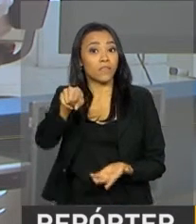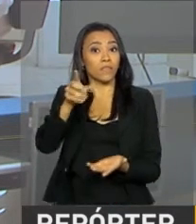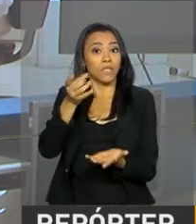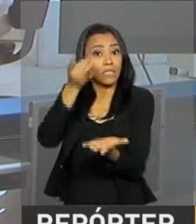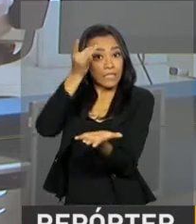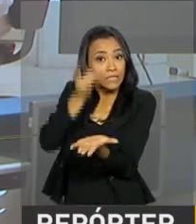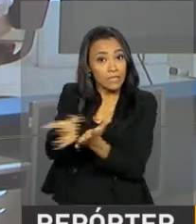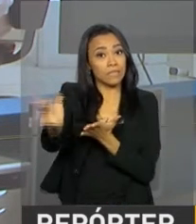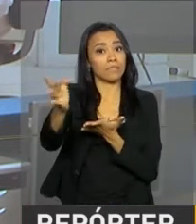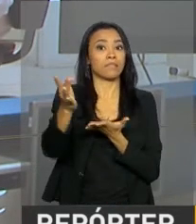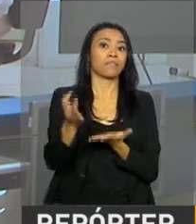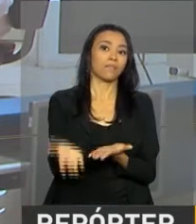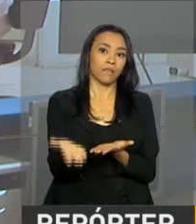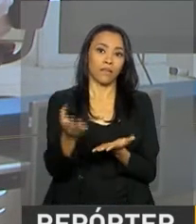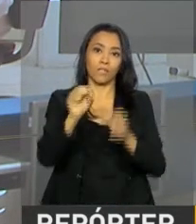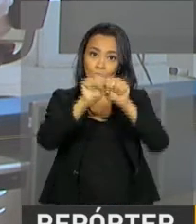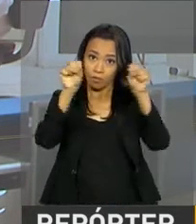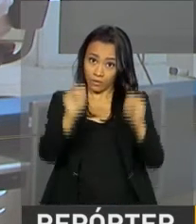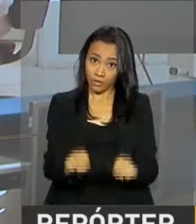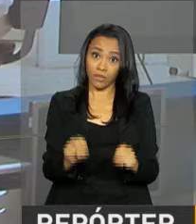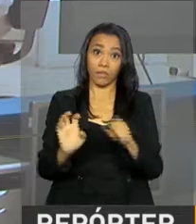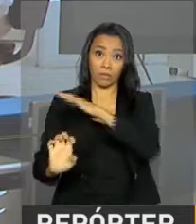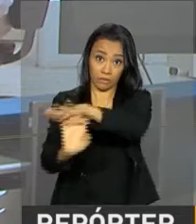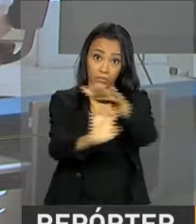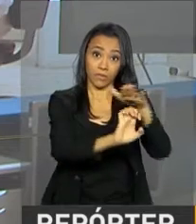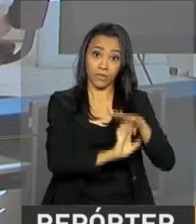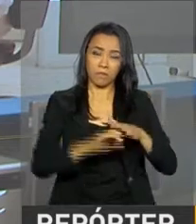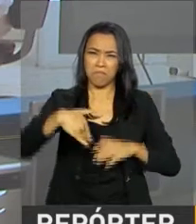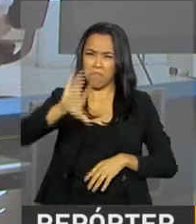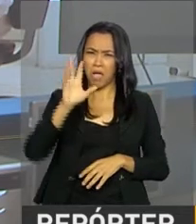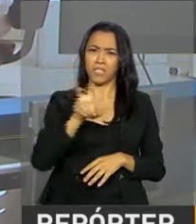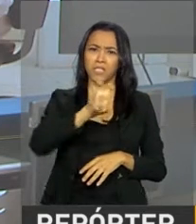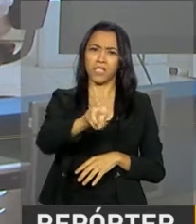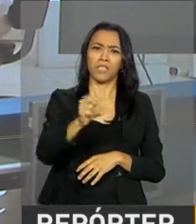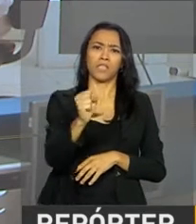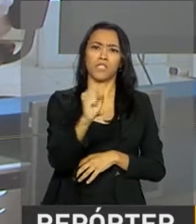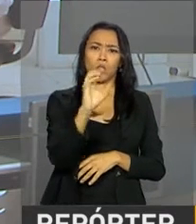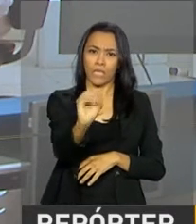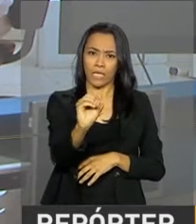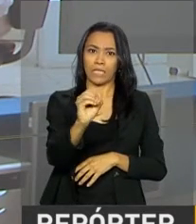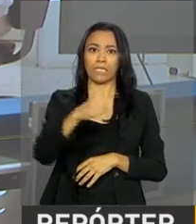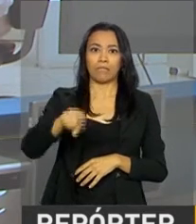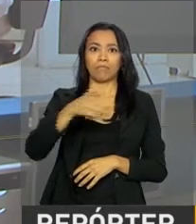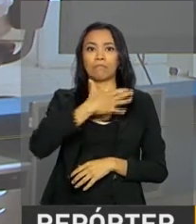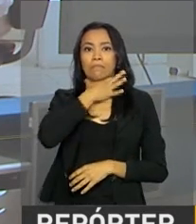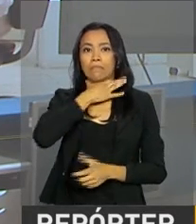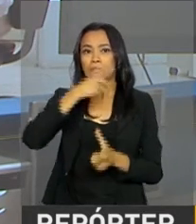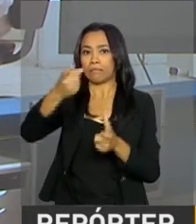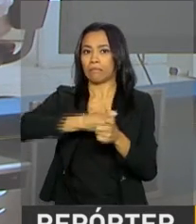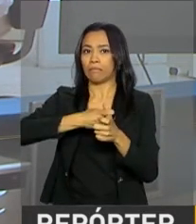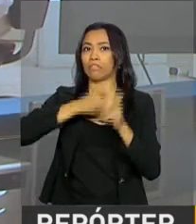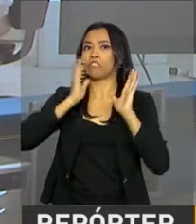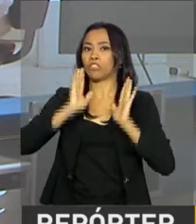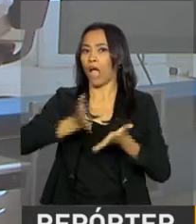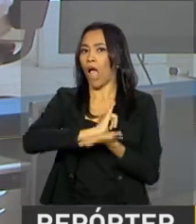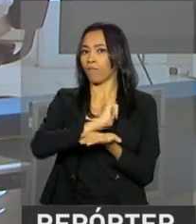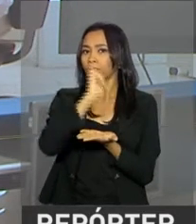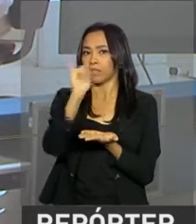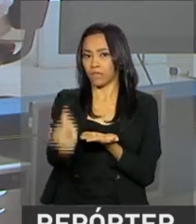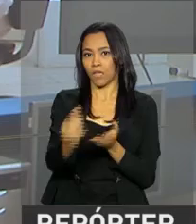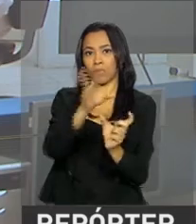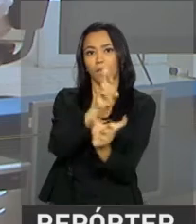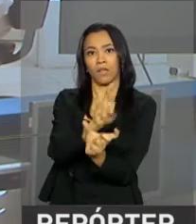do contribuinte do sistema mais de 580 mil devedores foram notificados pela receita